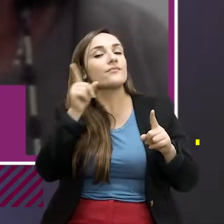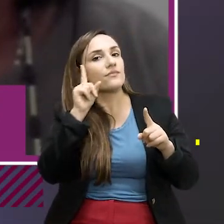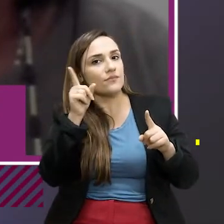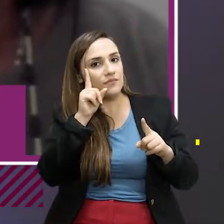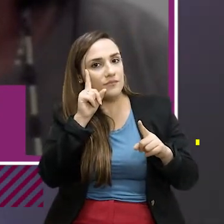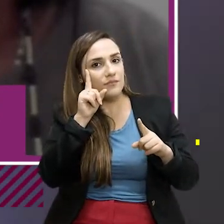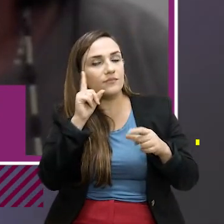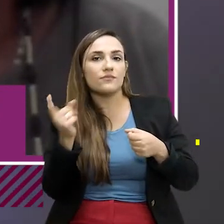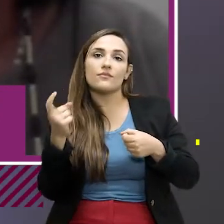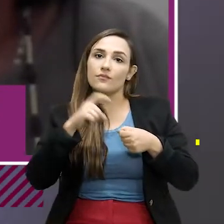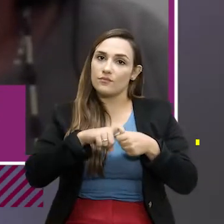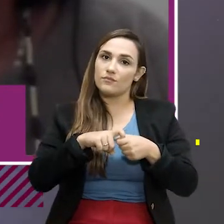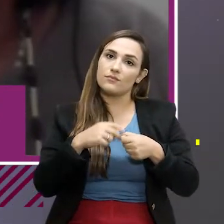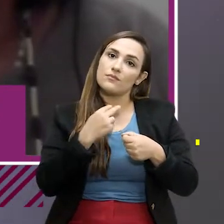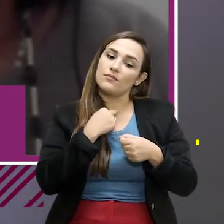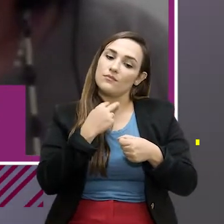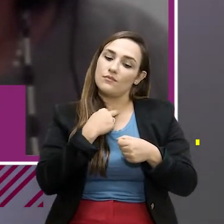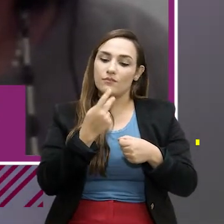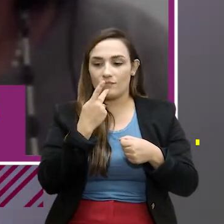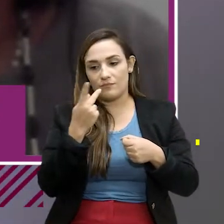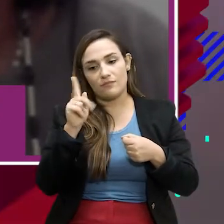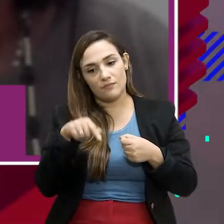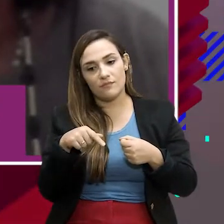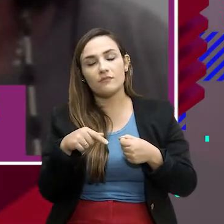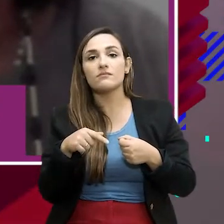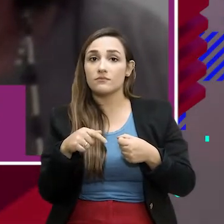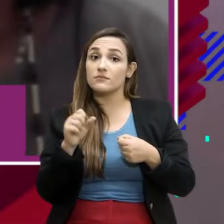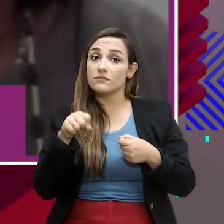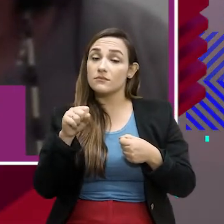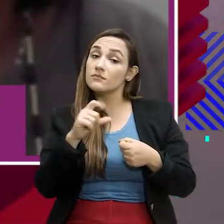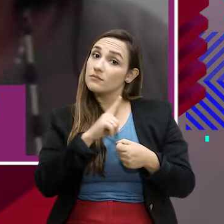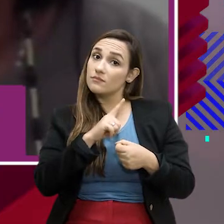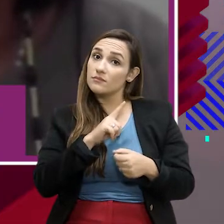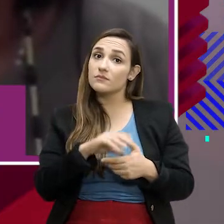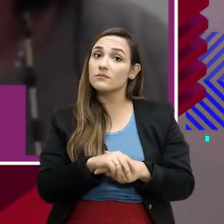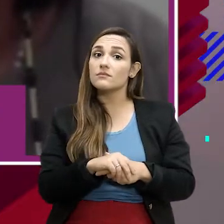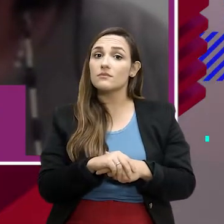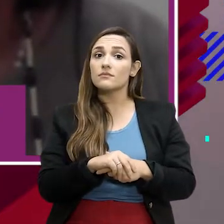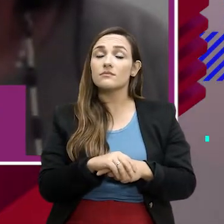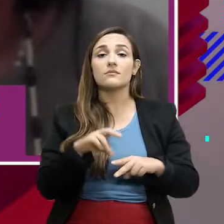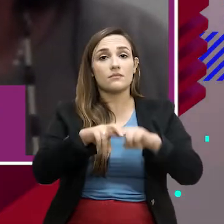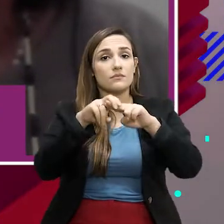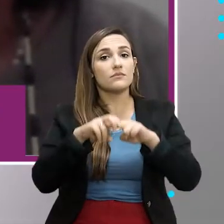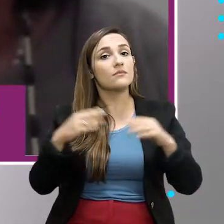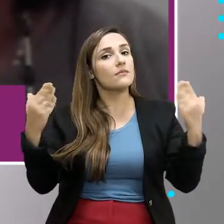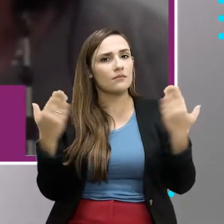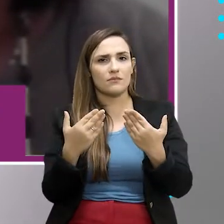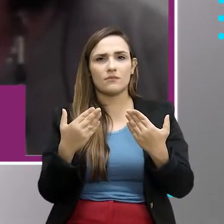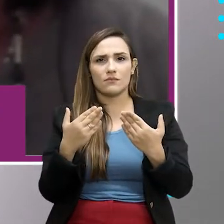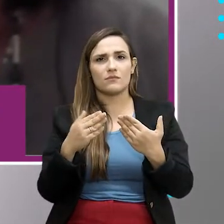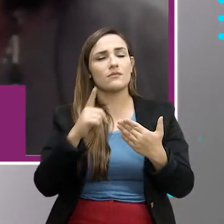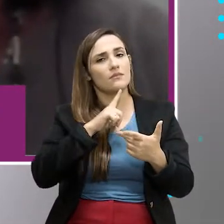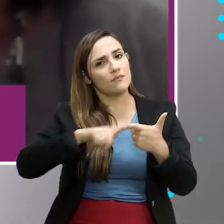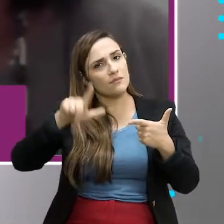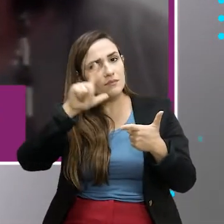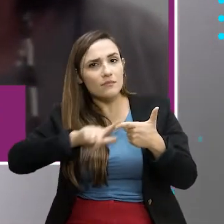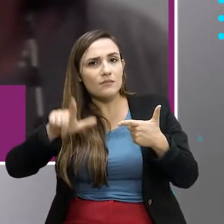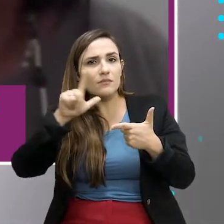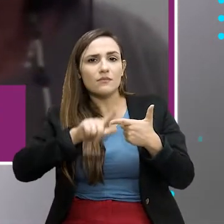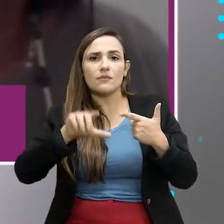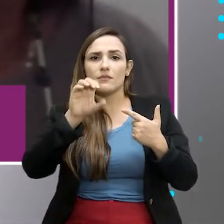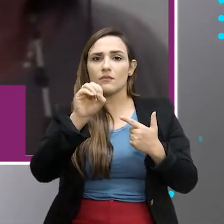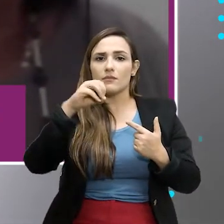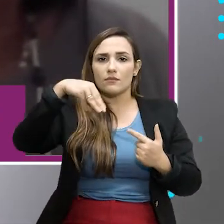diferente, mas a rotina voltou, né, doutora? A gente não pode dizer que isso não está acontecendo, é uma realidade. E aí, né, com todo